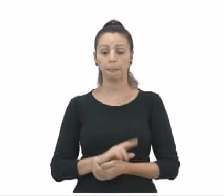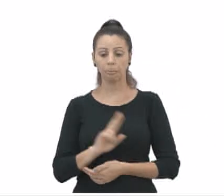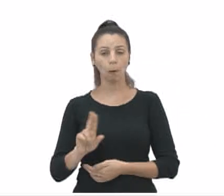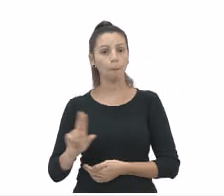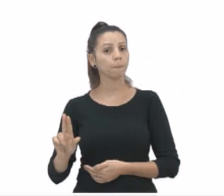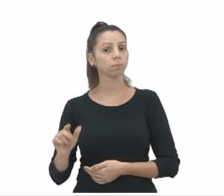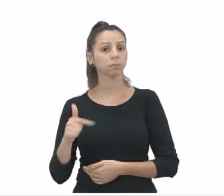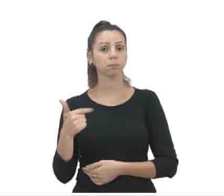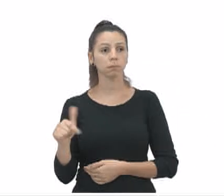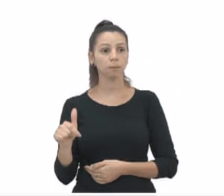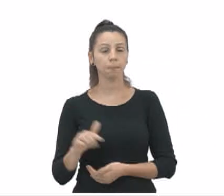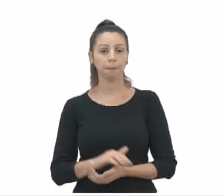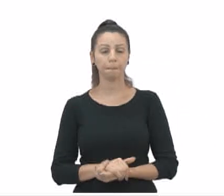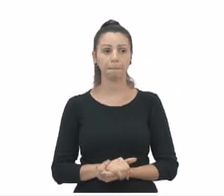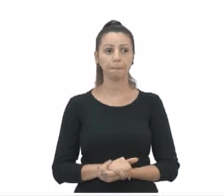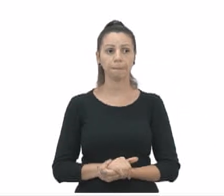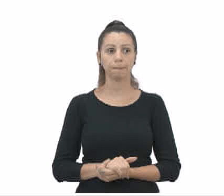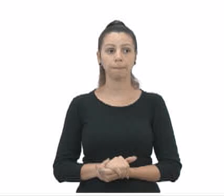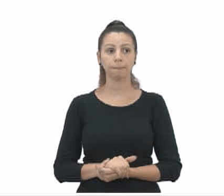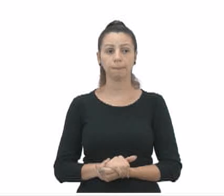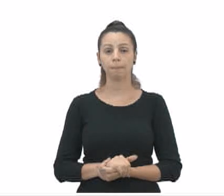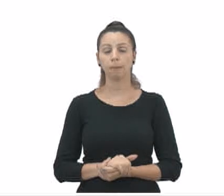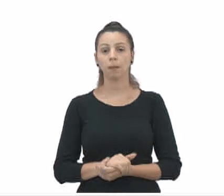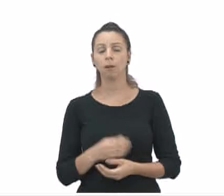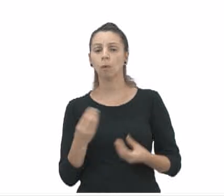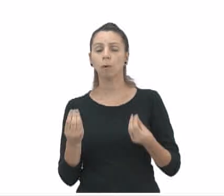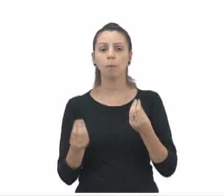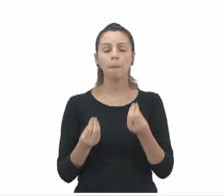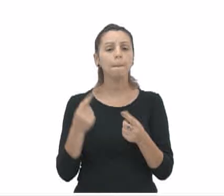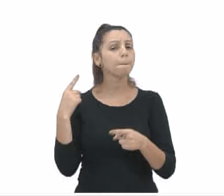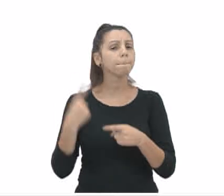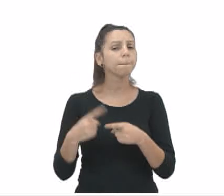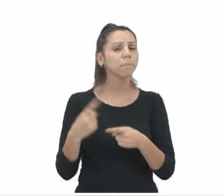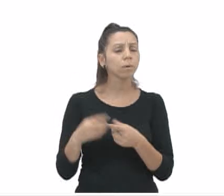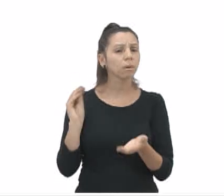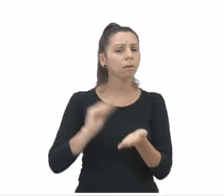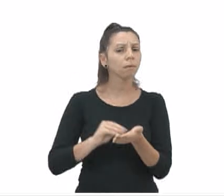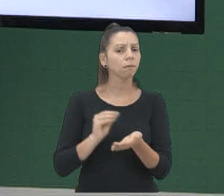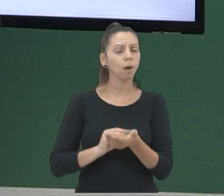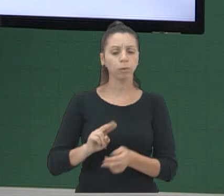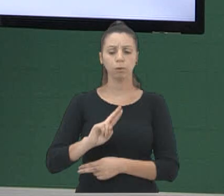nomeadas. Ao que você pode atribuir essa ausência? Por